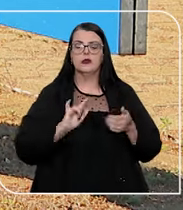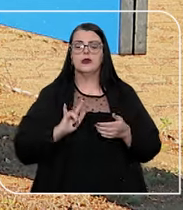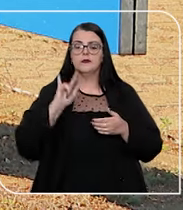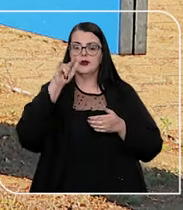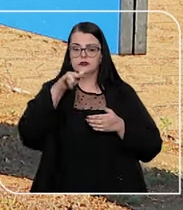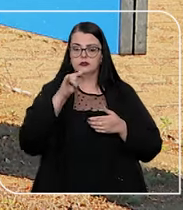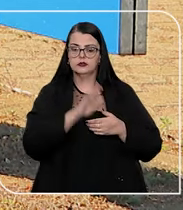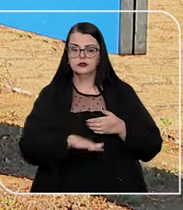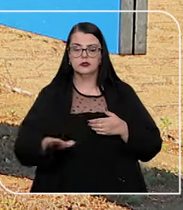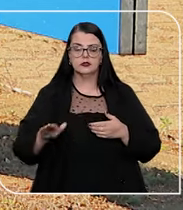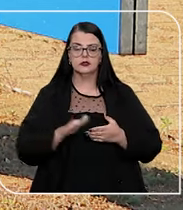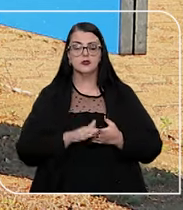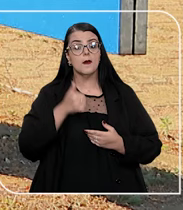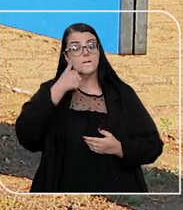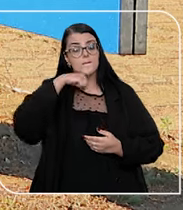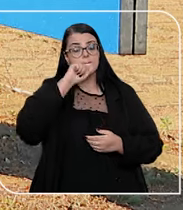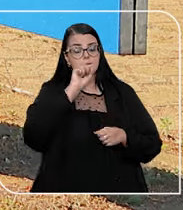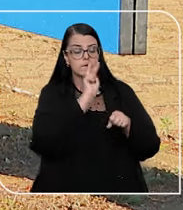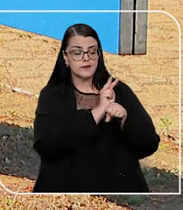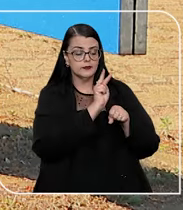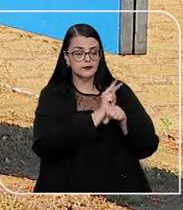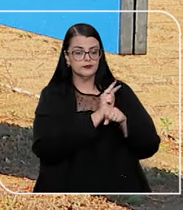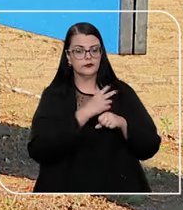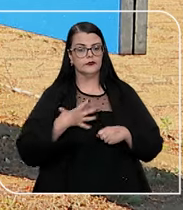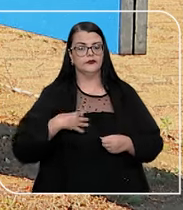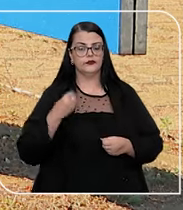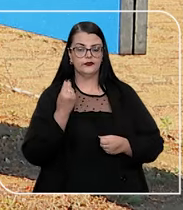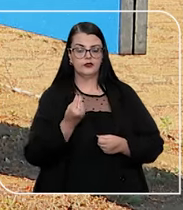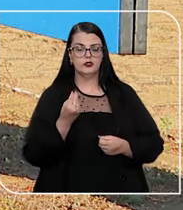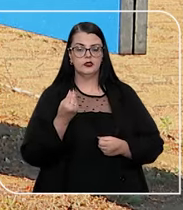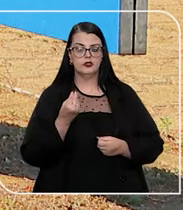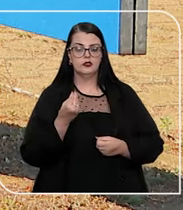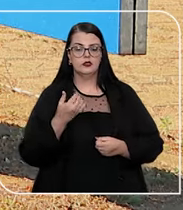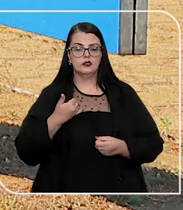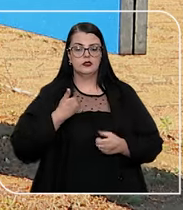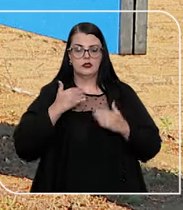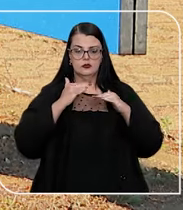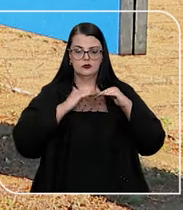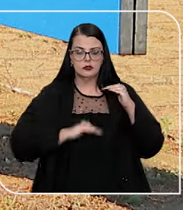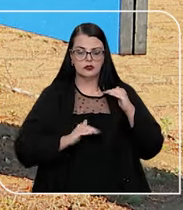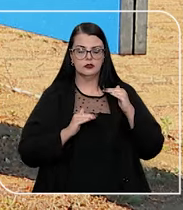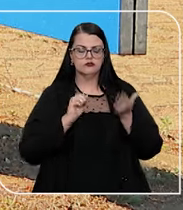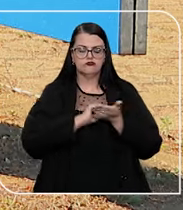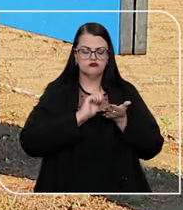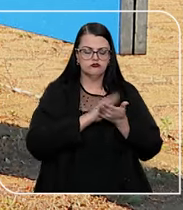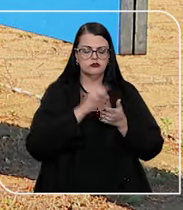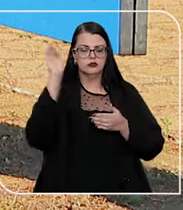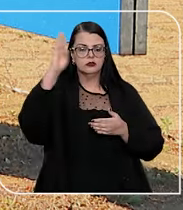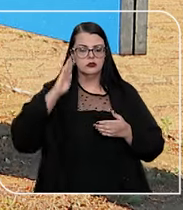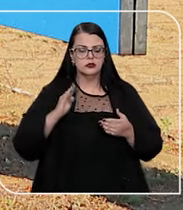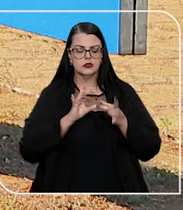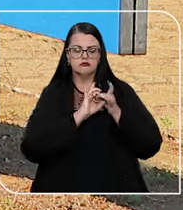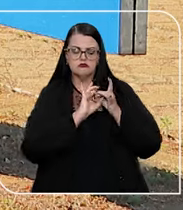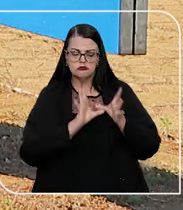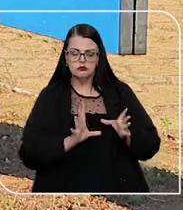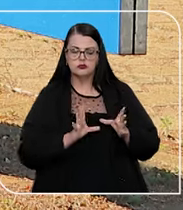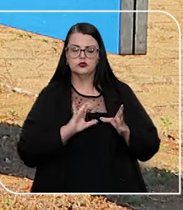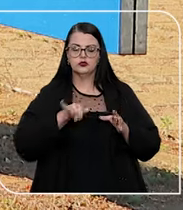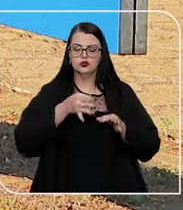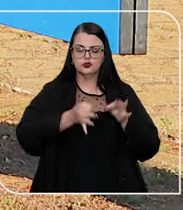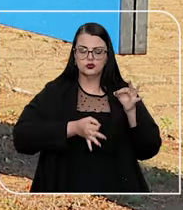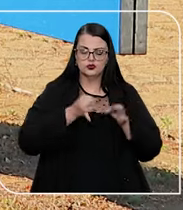Crianças a mãe que tem a guarda dos dois filhos menores de idade entrou com ação no Brasil na tentativa de obter